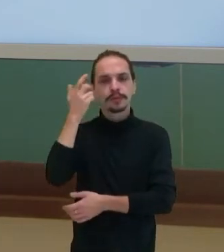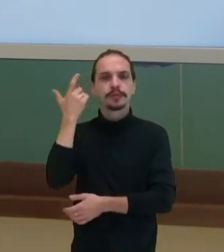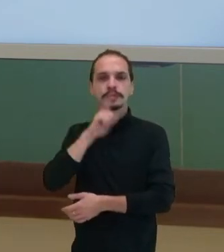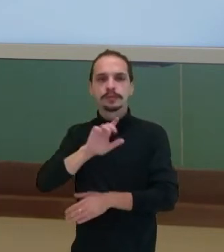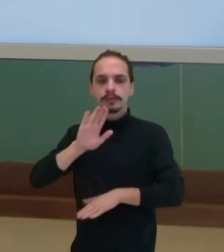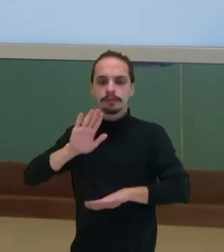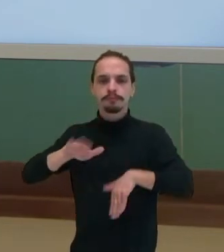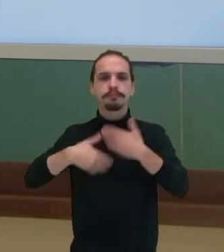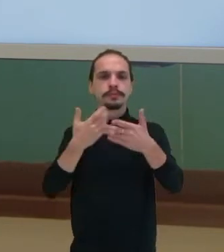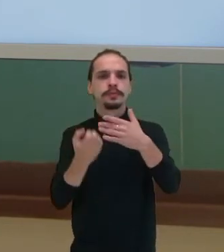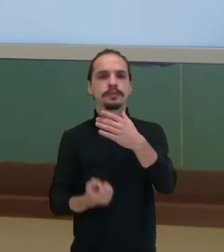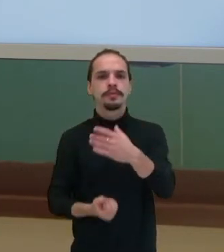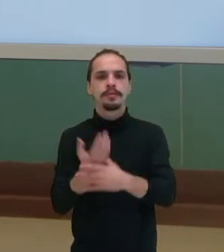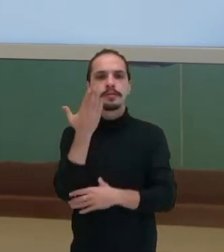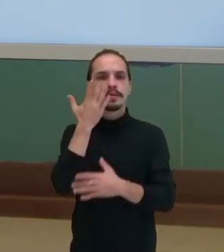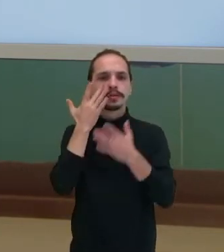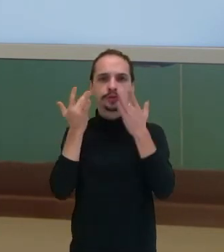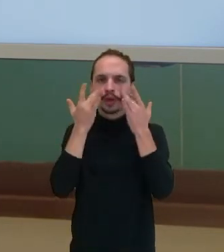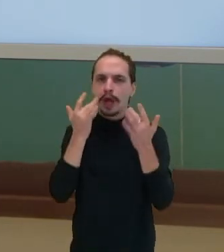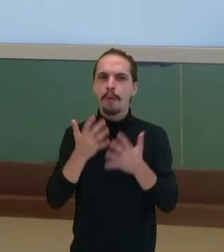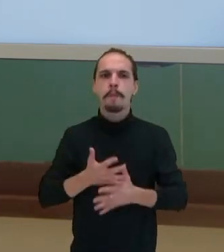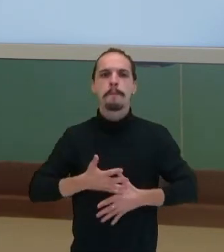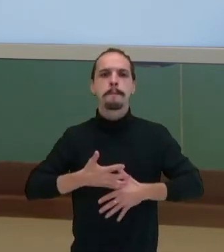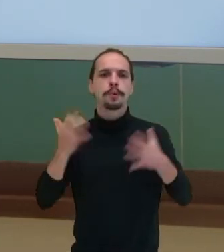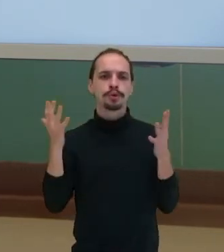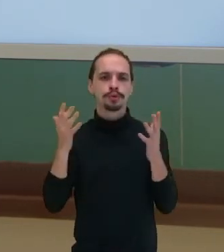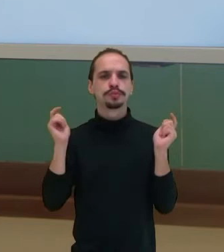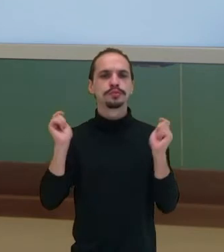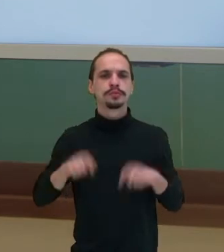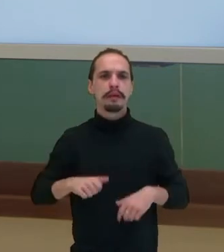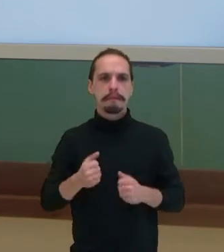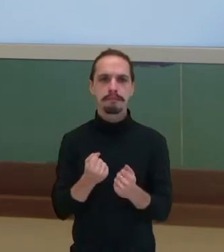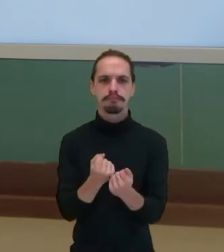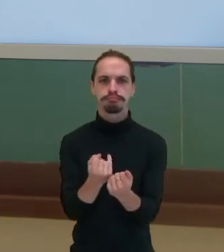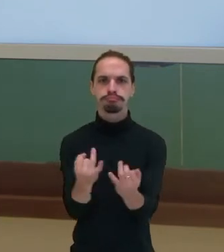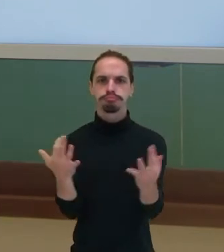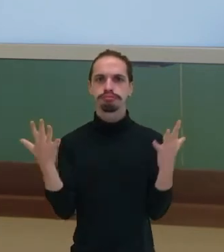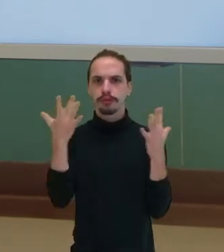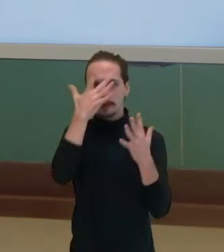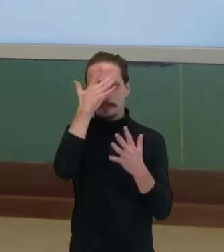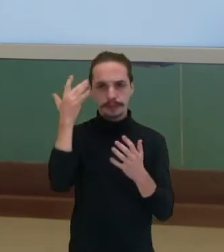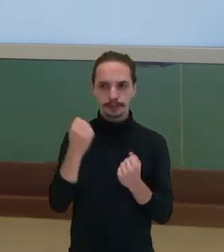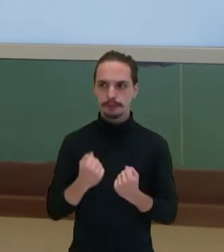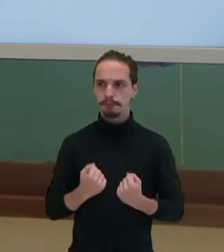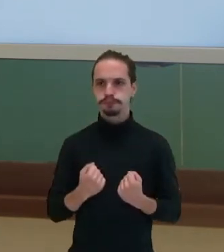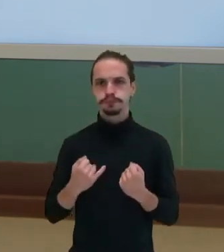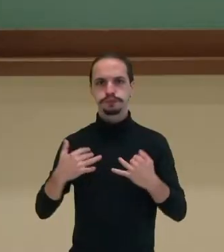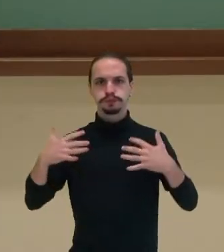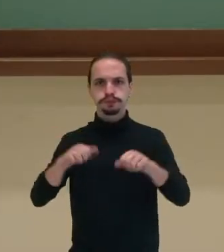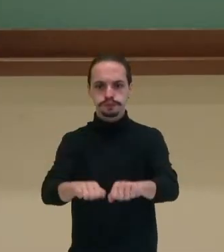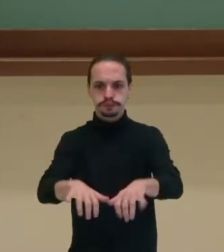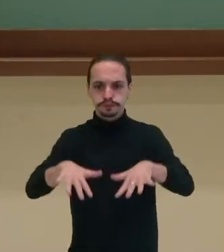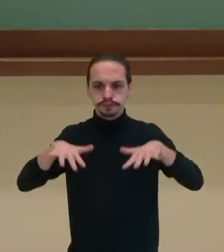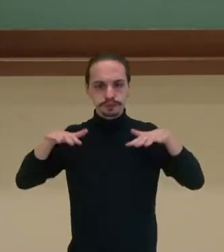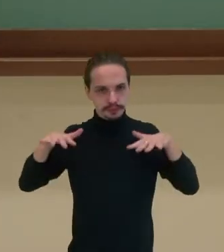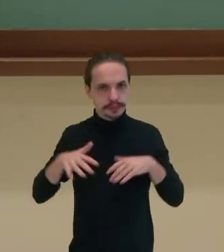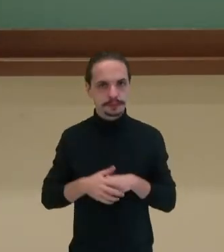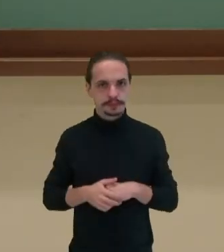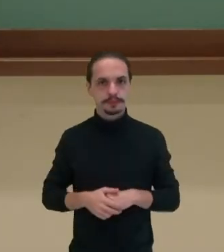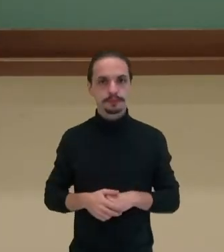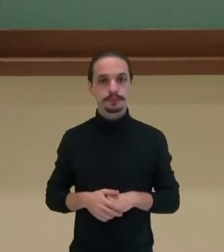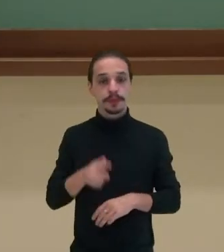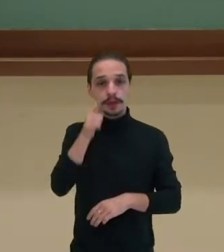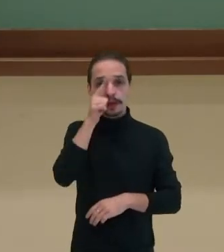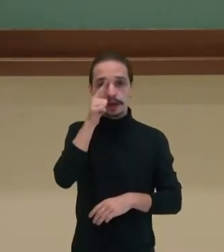grandes teatros, construídos especialmente para acolher milhares de espectadores, né? Então, na Grécia, a gente já tem o